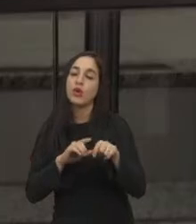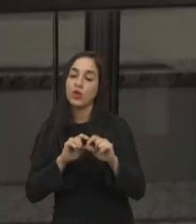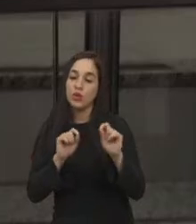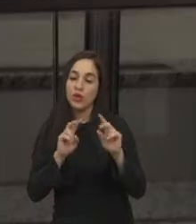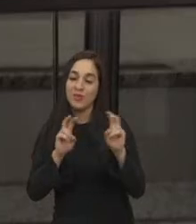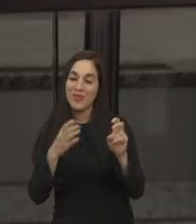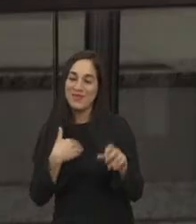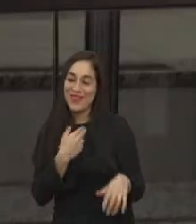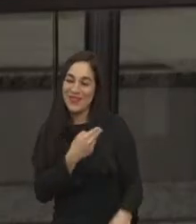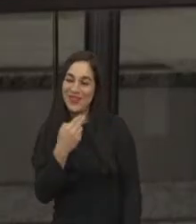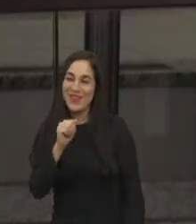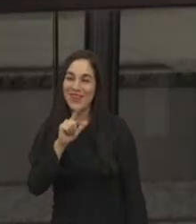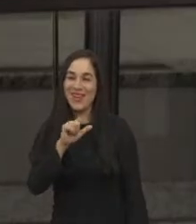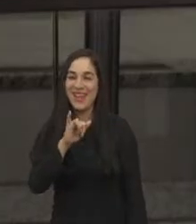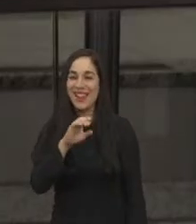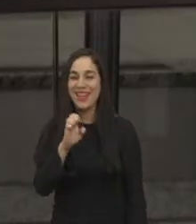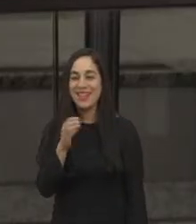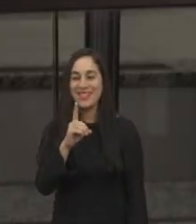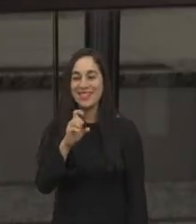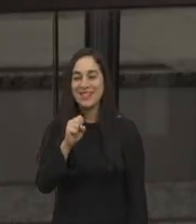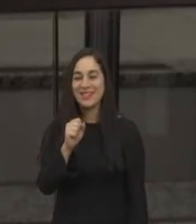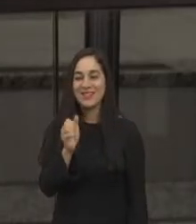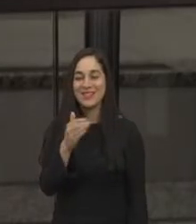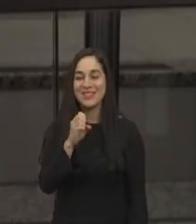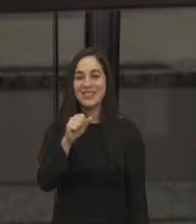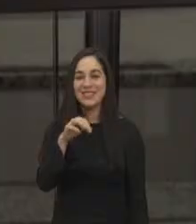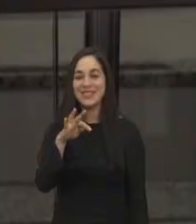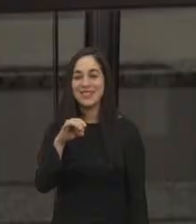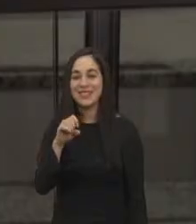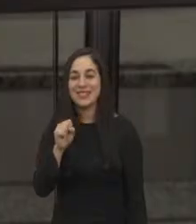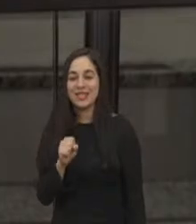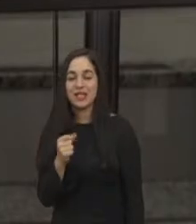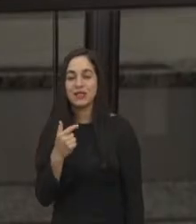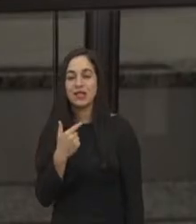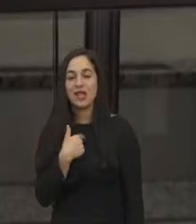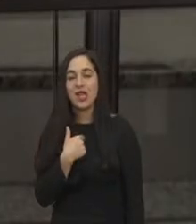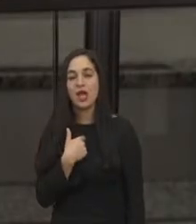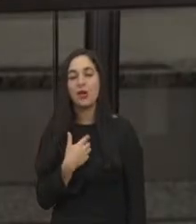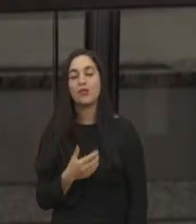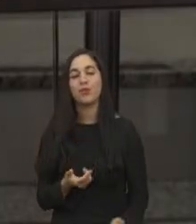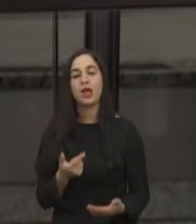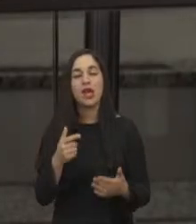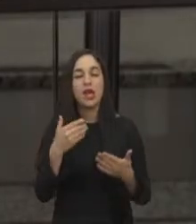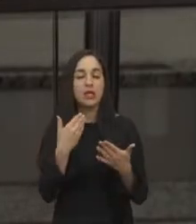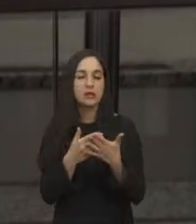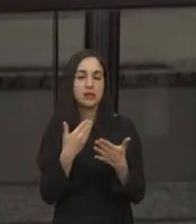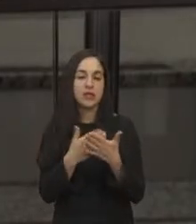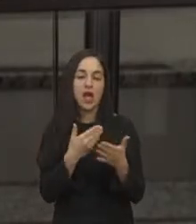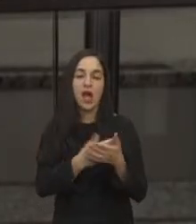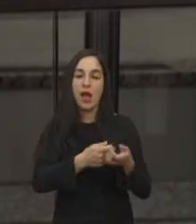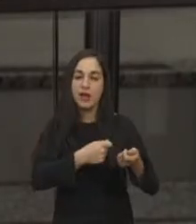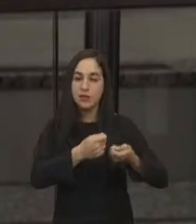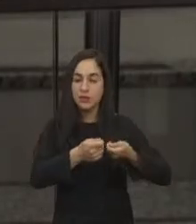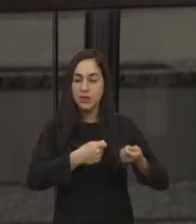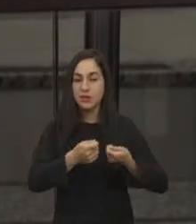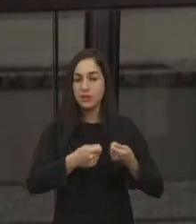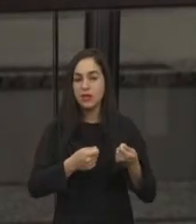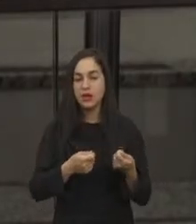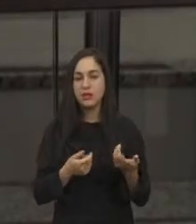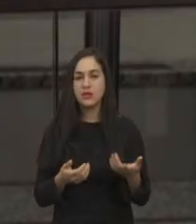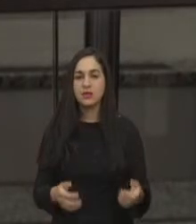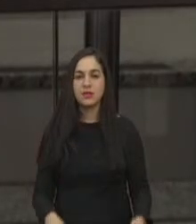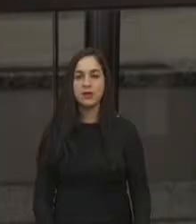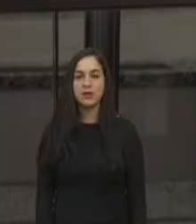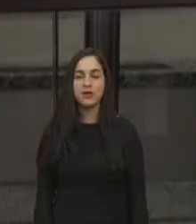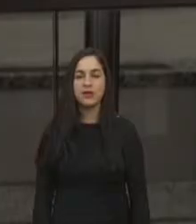Perdão, meu nome é Alice dos Santos Ferreira Gomes, eu sou do 8º semestre do Bacharelado de Administração. E quando a gente começa